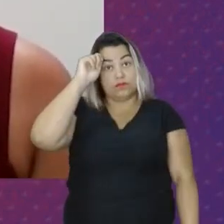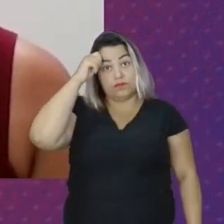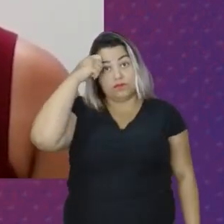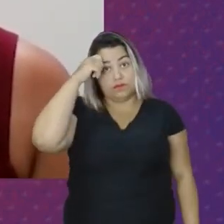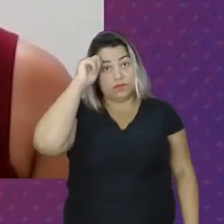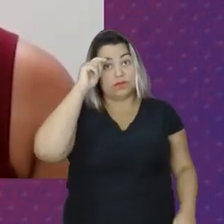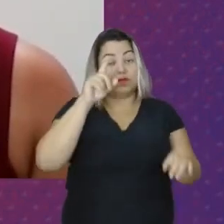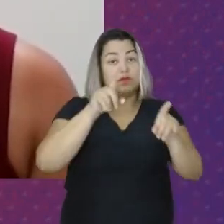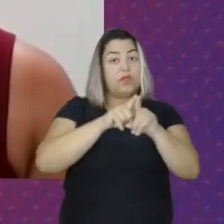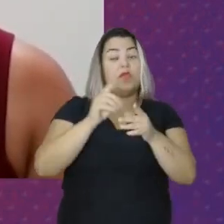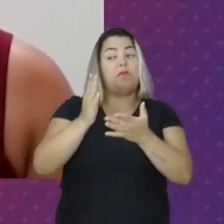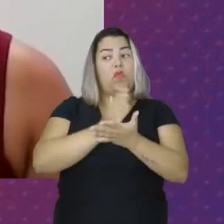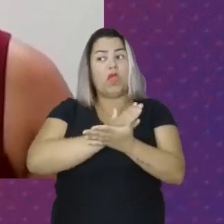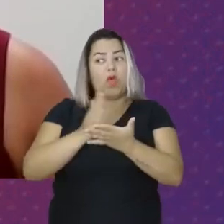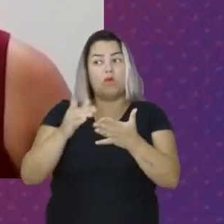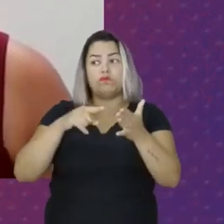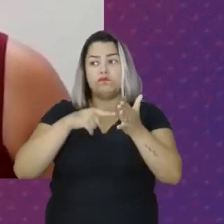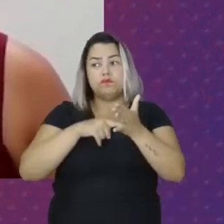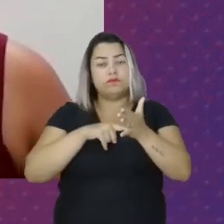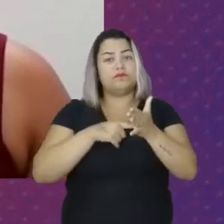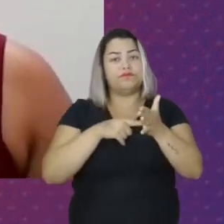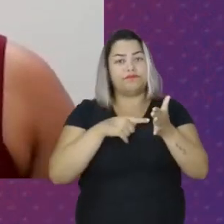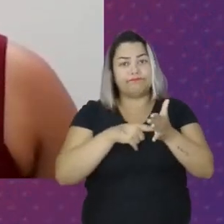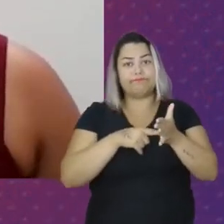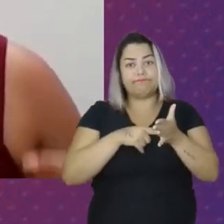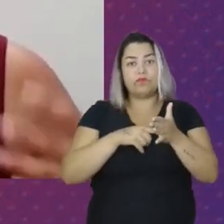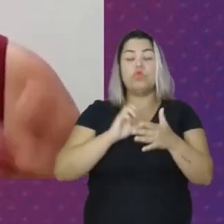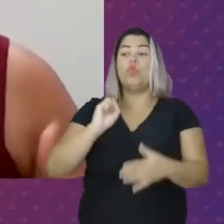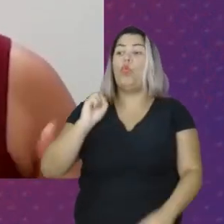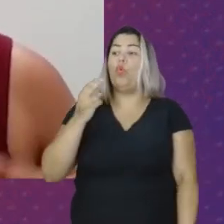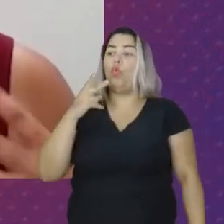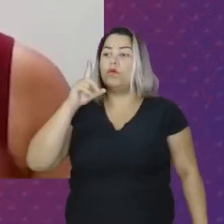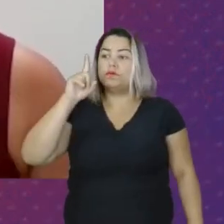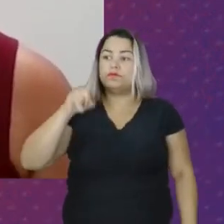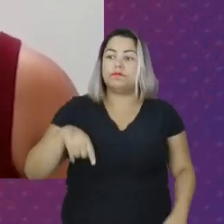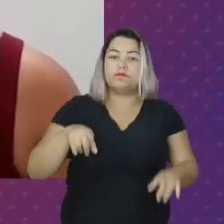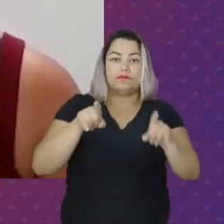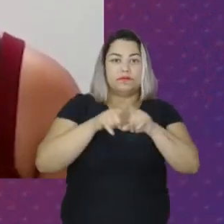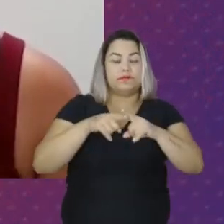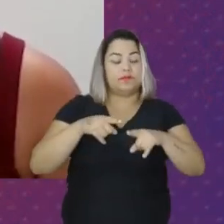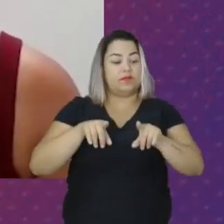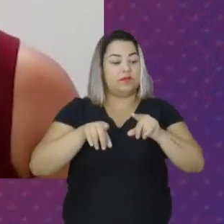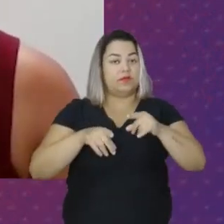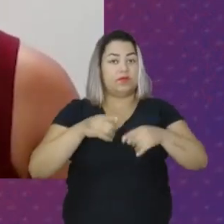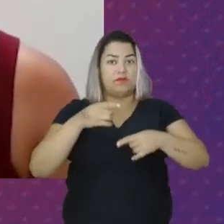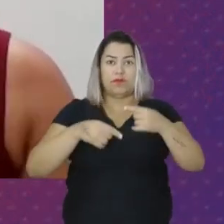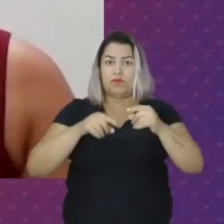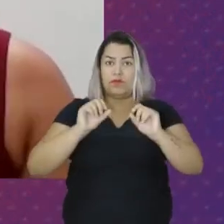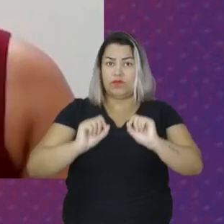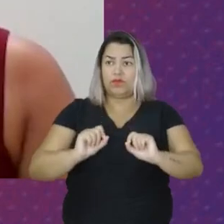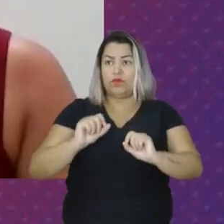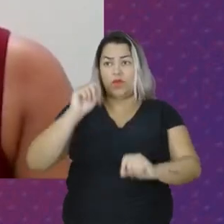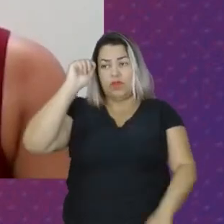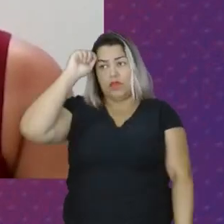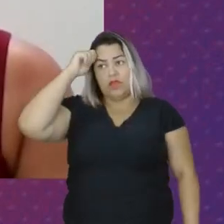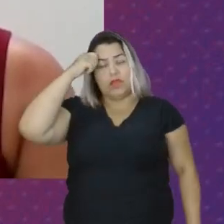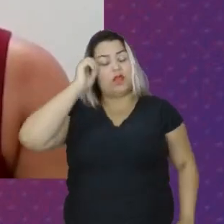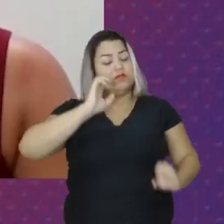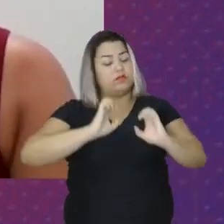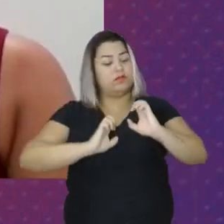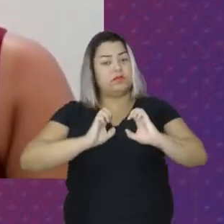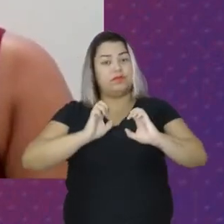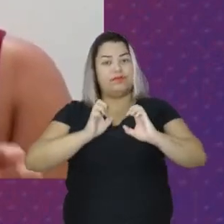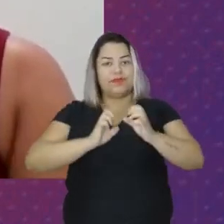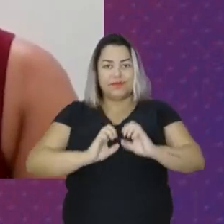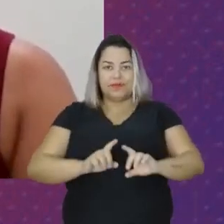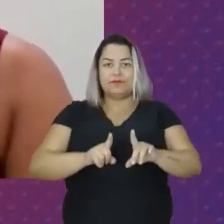negro há muito tempo denuncia, ou seja, né, através dessa dinâmica do racismo estrutural, a política de